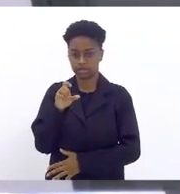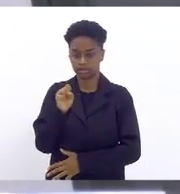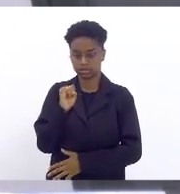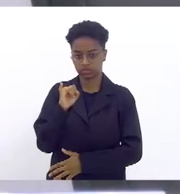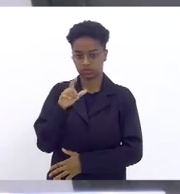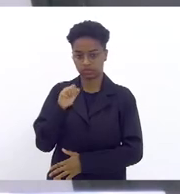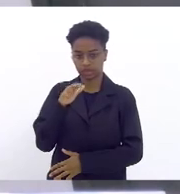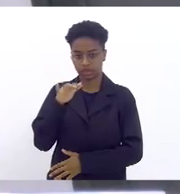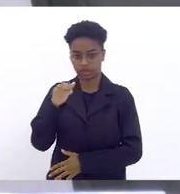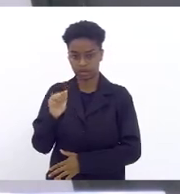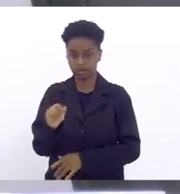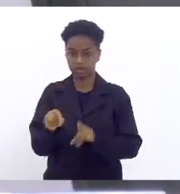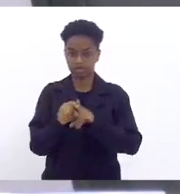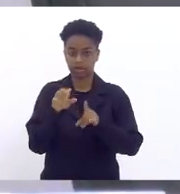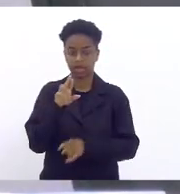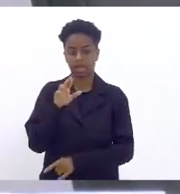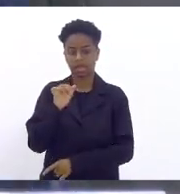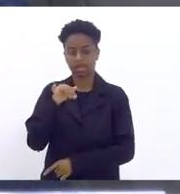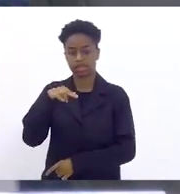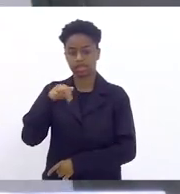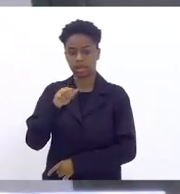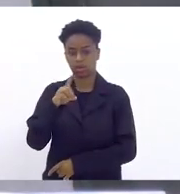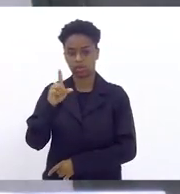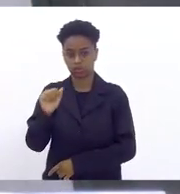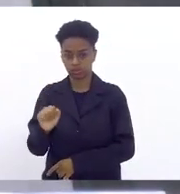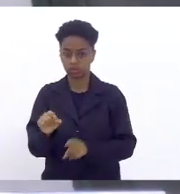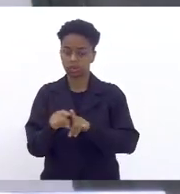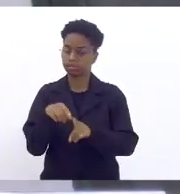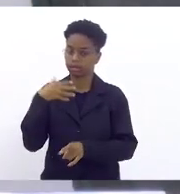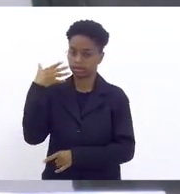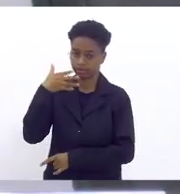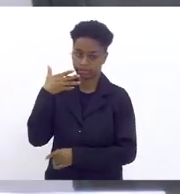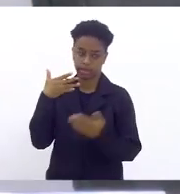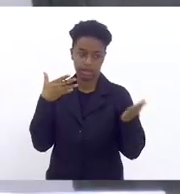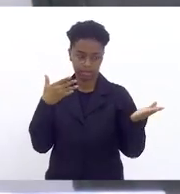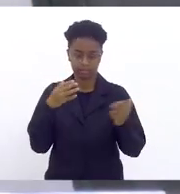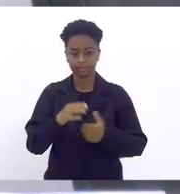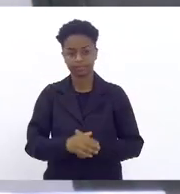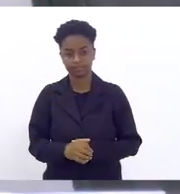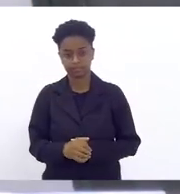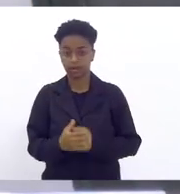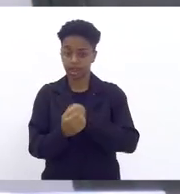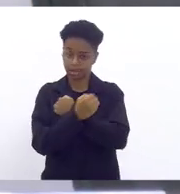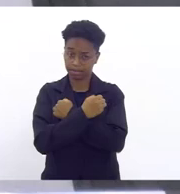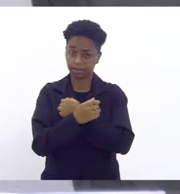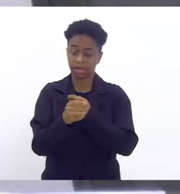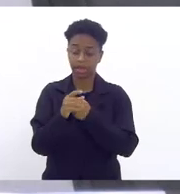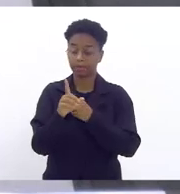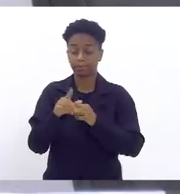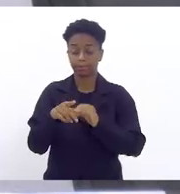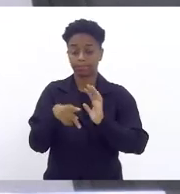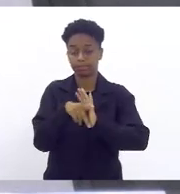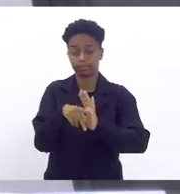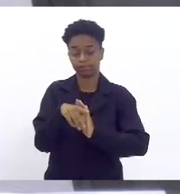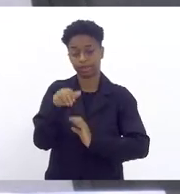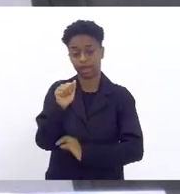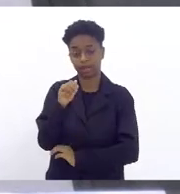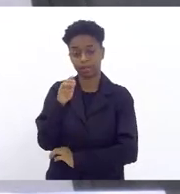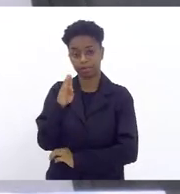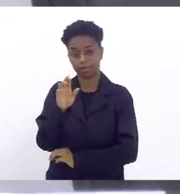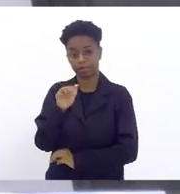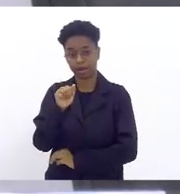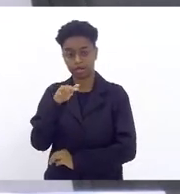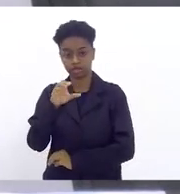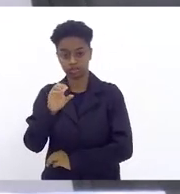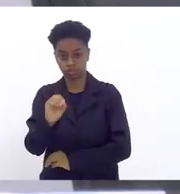o Reinaldo Dr Reinaldo Guimarães aqui né que fez uso da fala da Brasco o Antônio